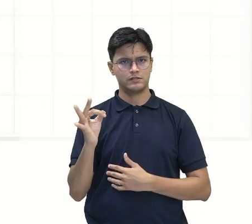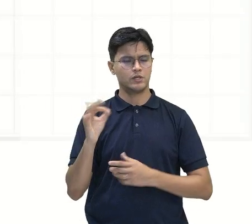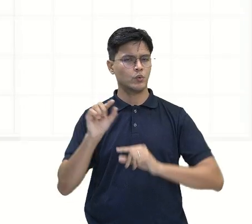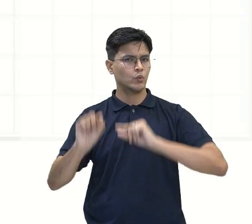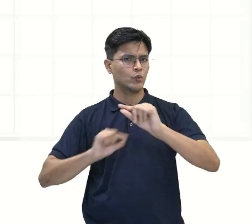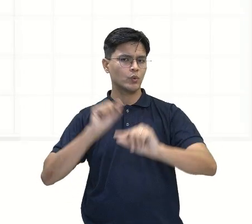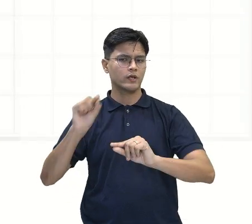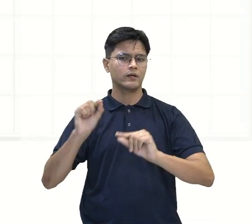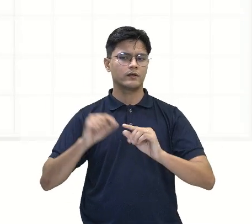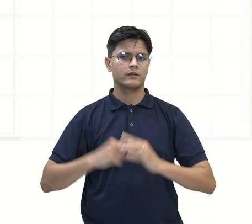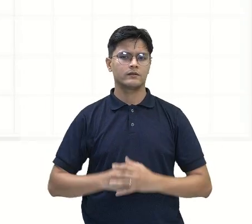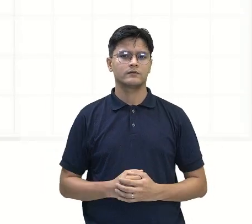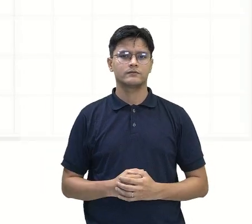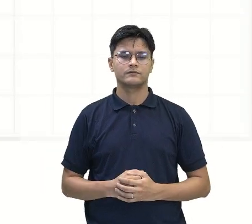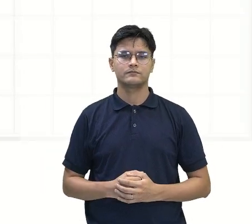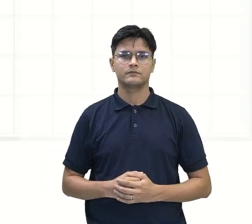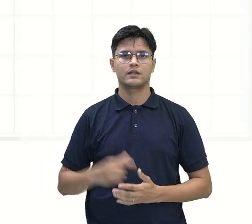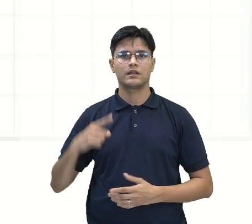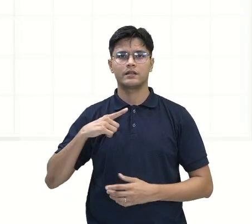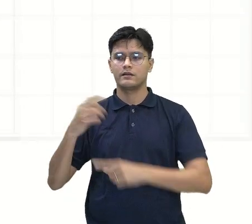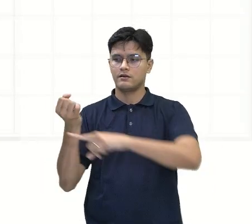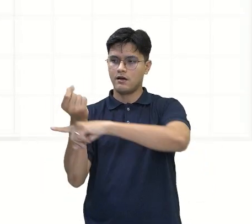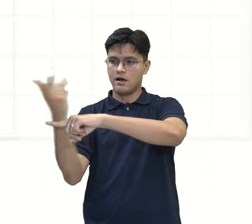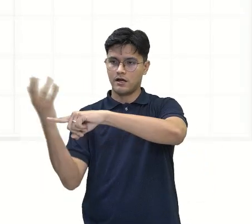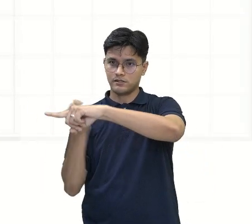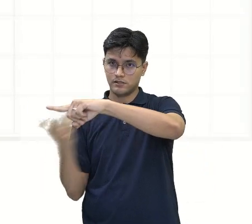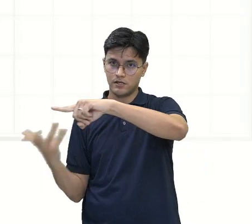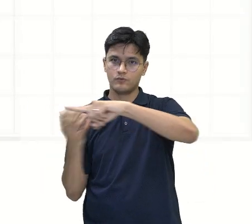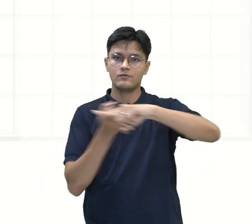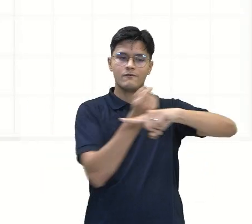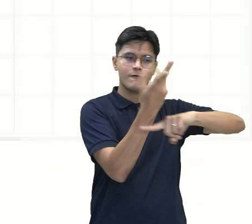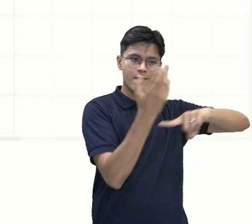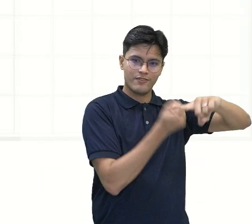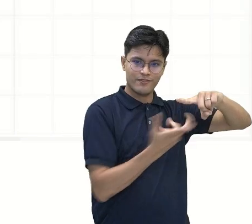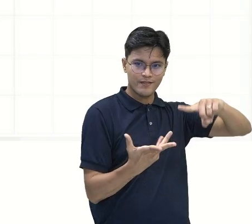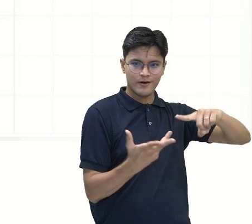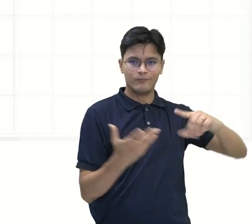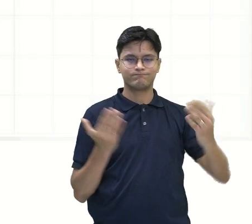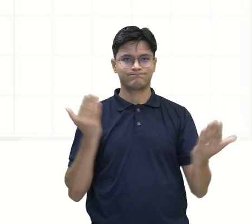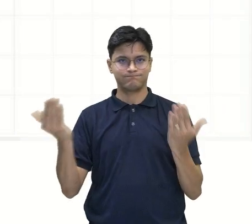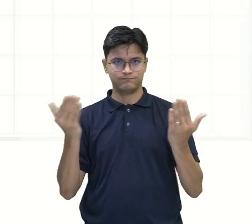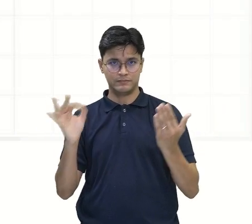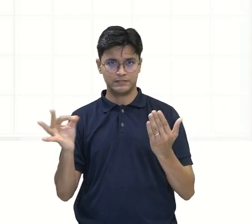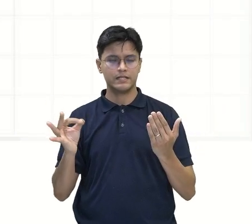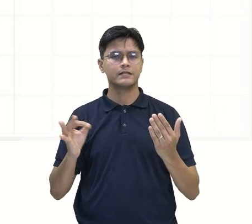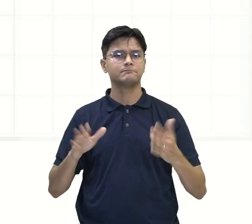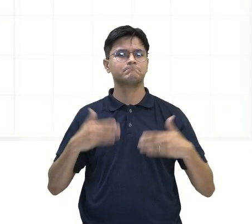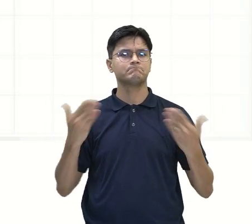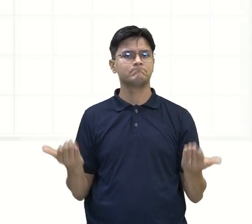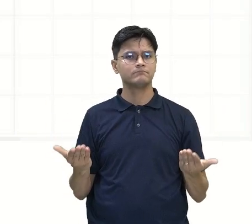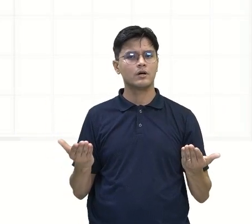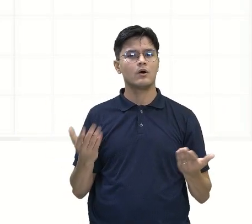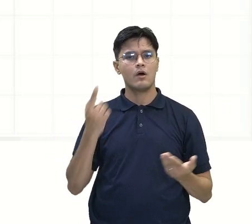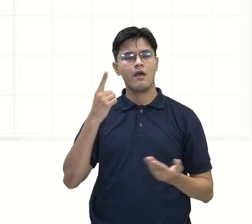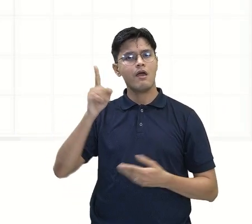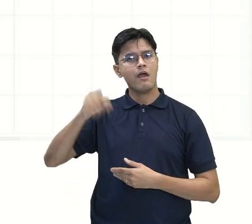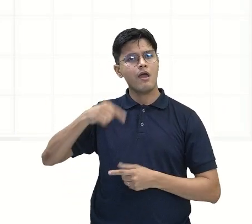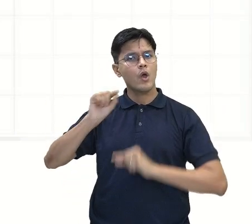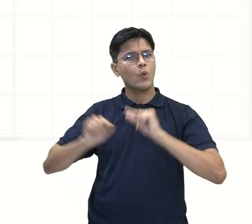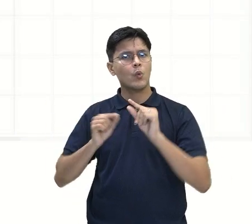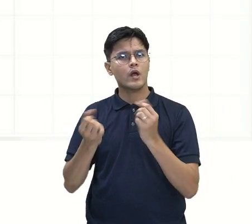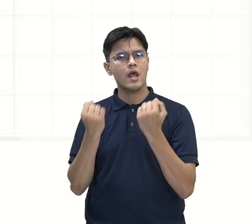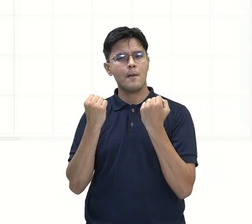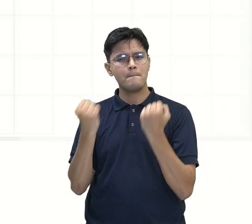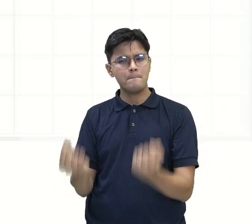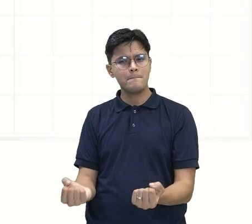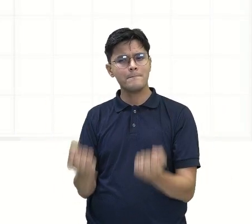entre as razões, tá? Nesse caso, como ele se refere ao peso da